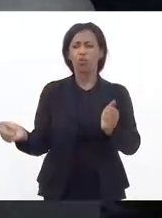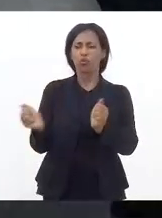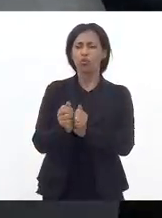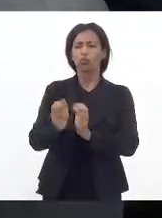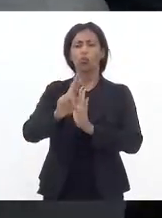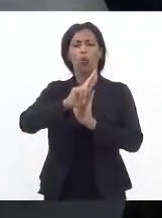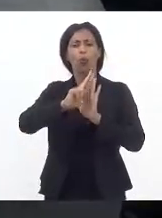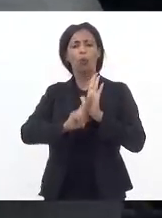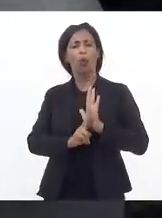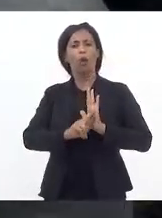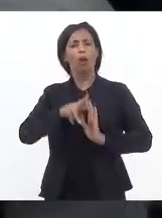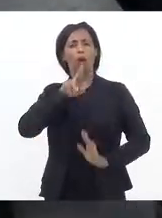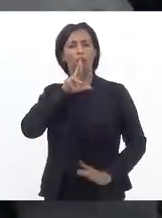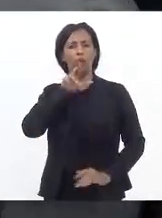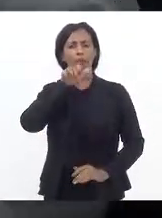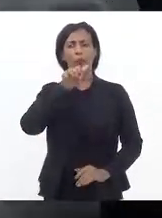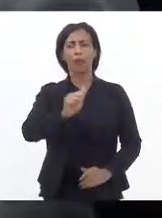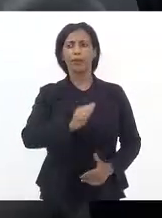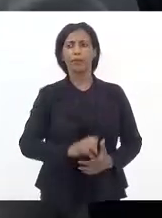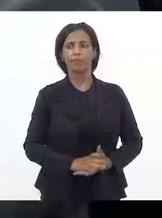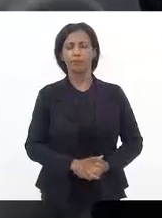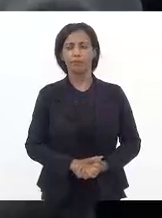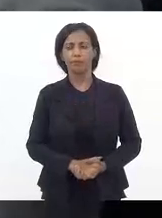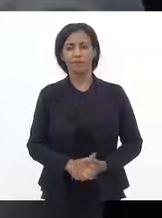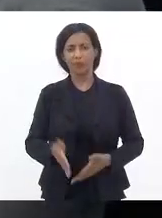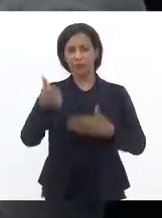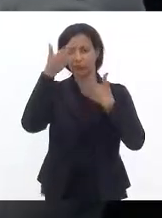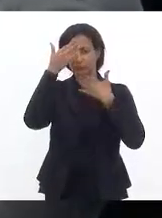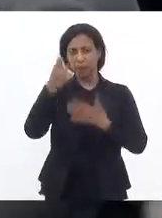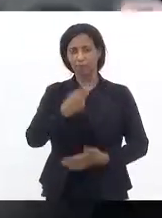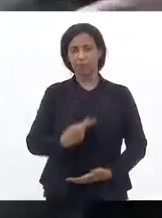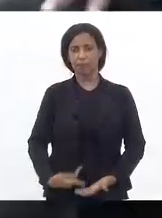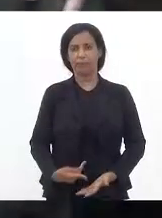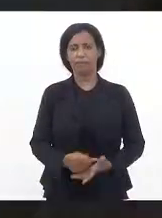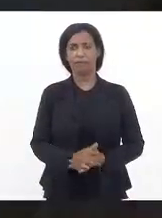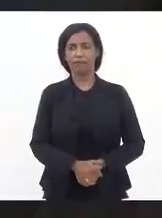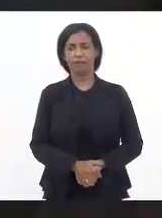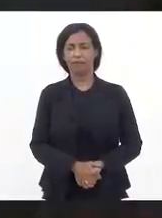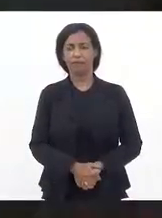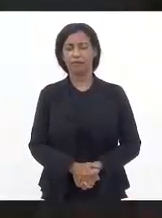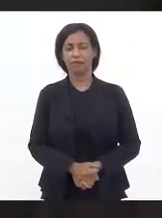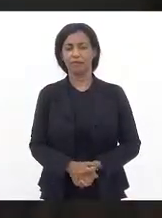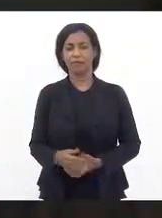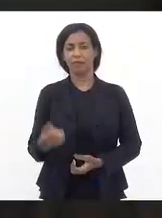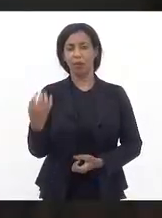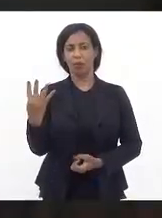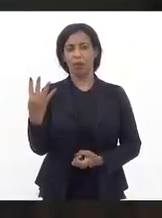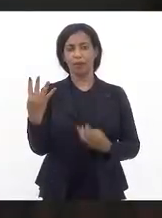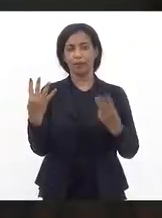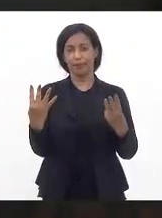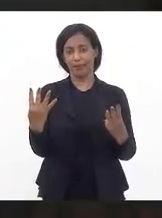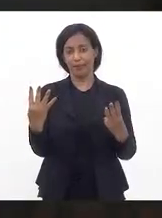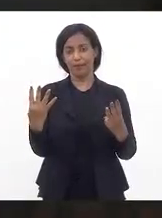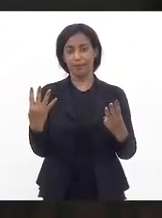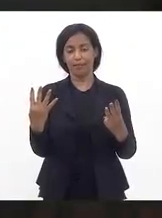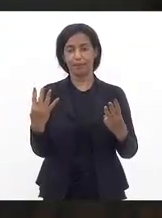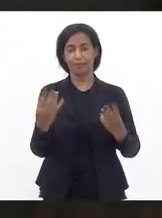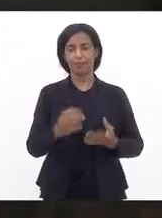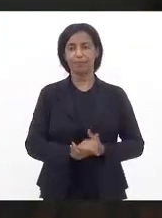relator Rodrigo Amorim Muito obrigado Presidente quarta três